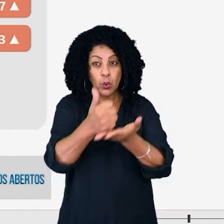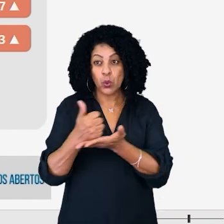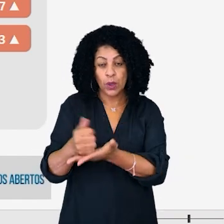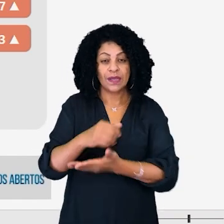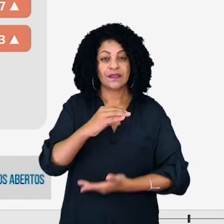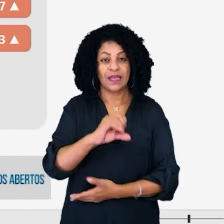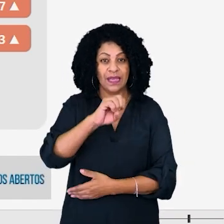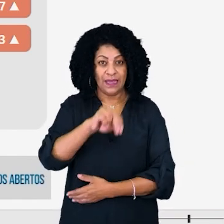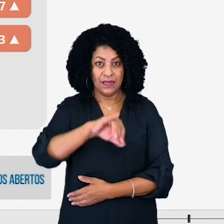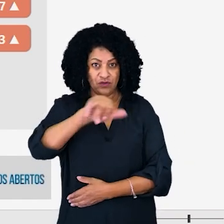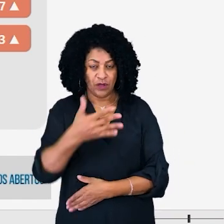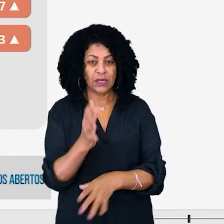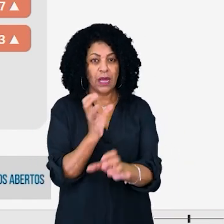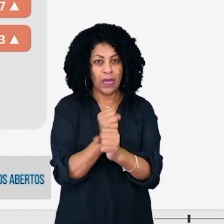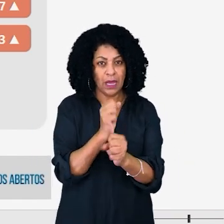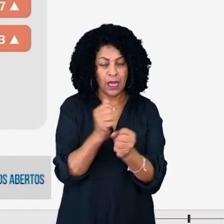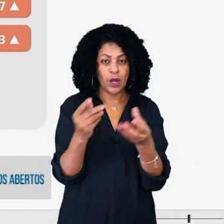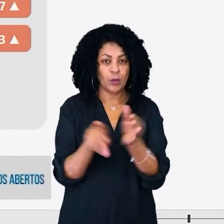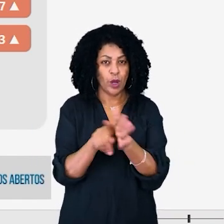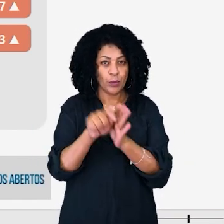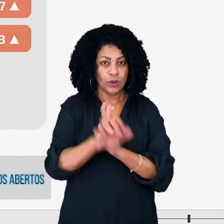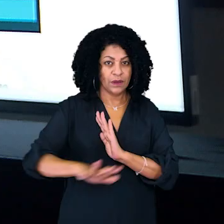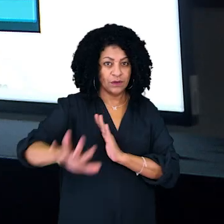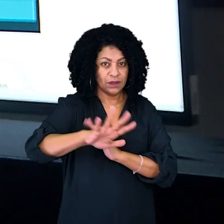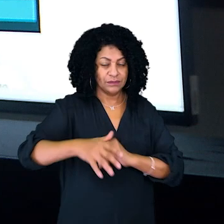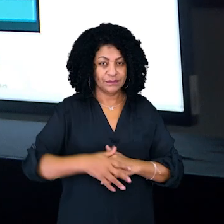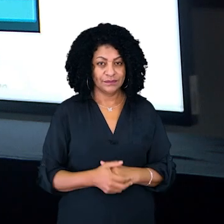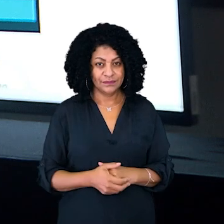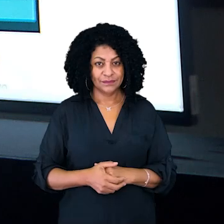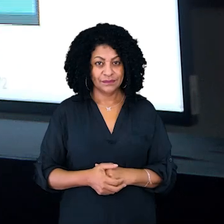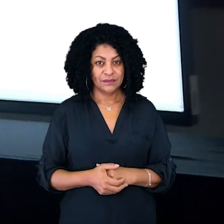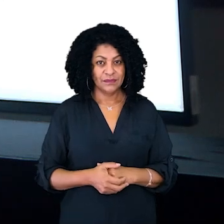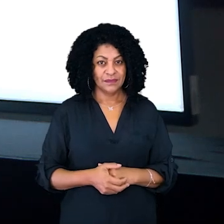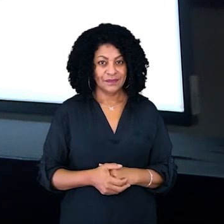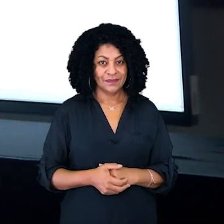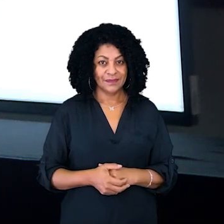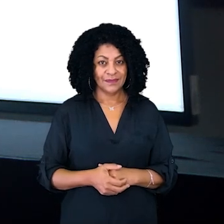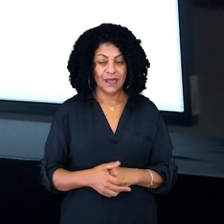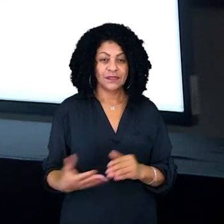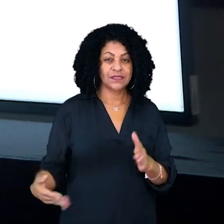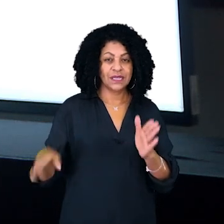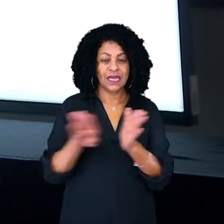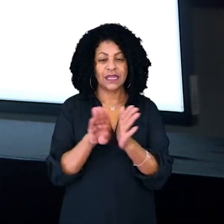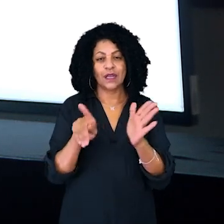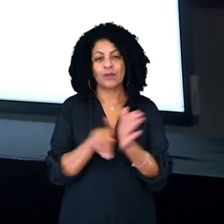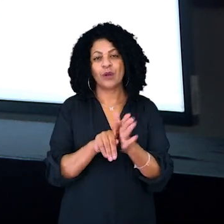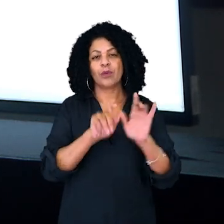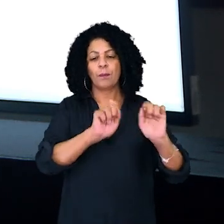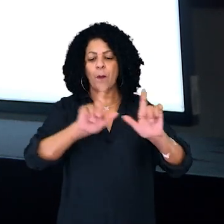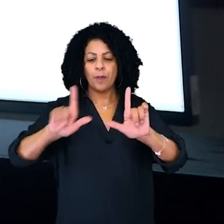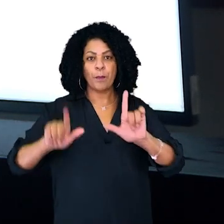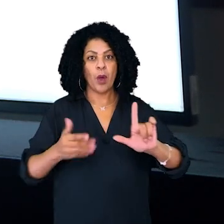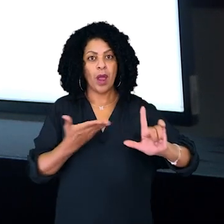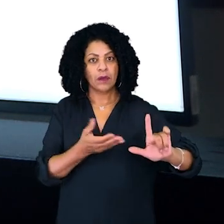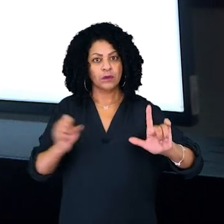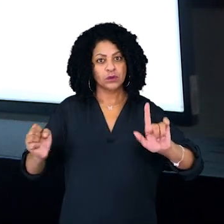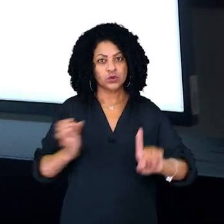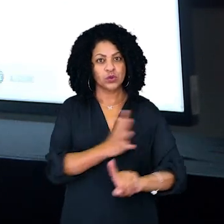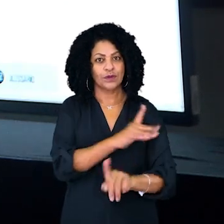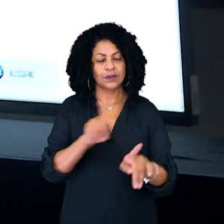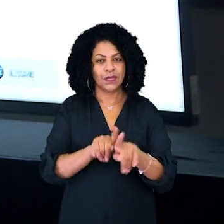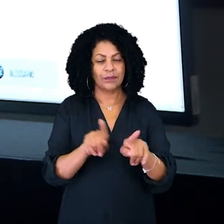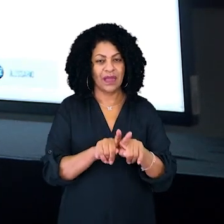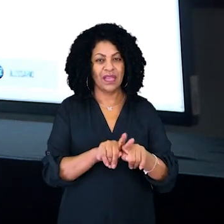ao CNJ para que ele calcule os indicadores nacionais. A ideia é que, com a chegada dos novos painéis, sistemas